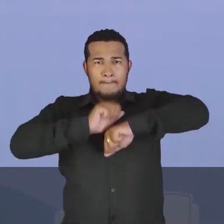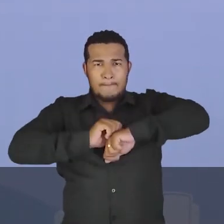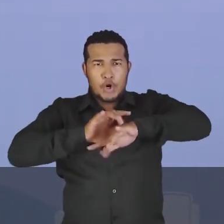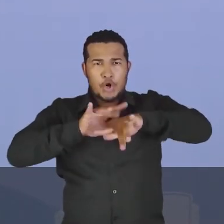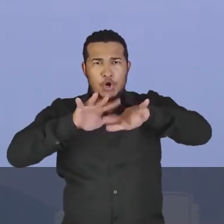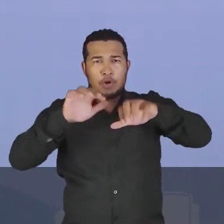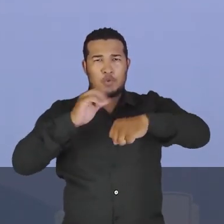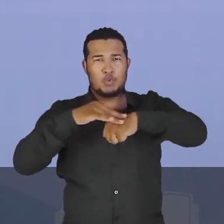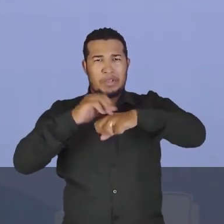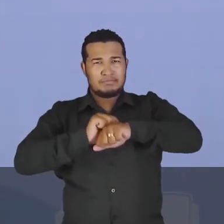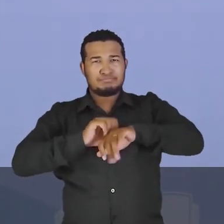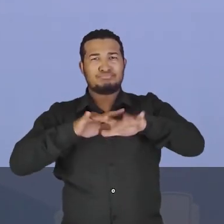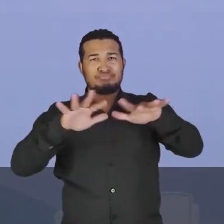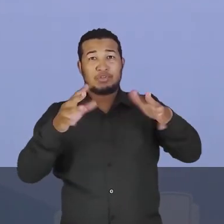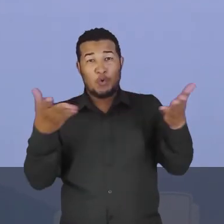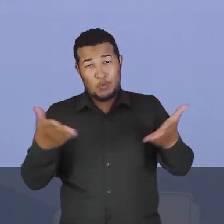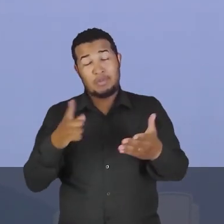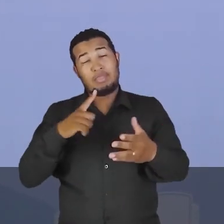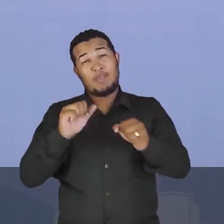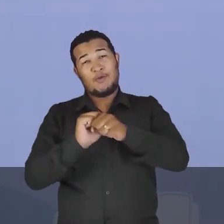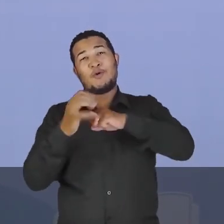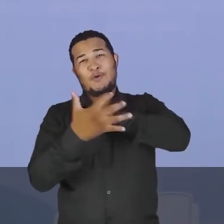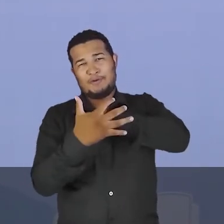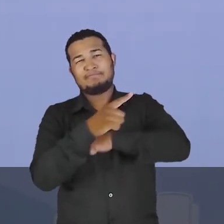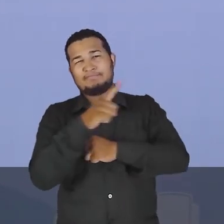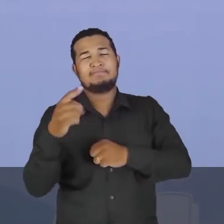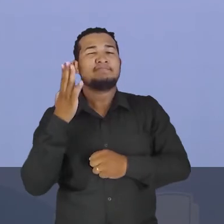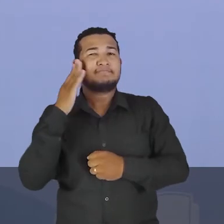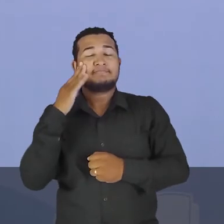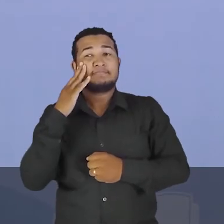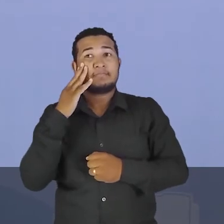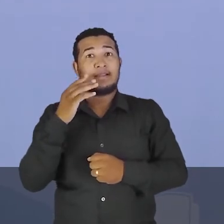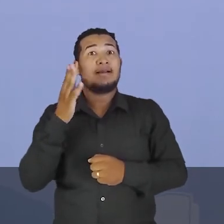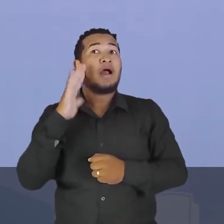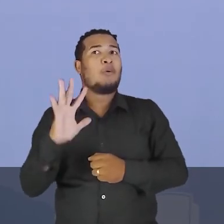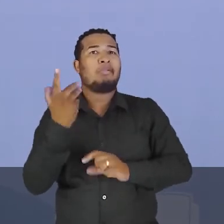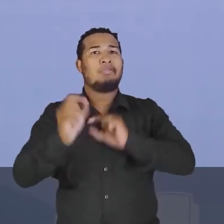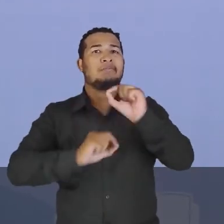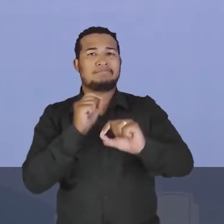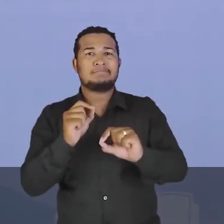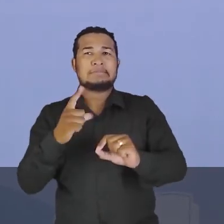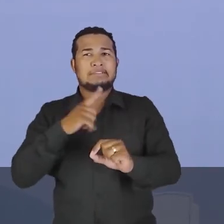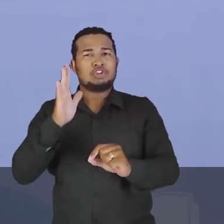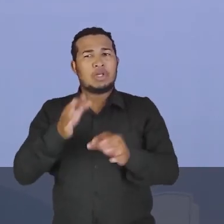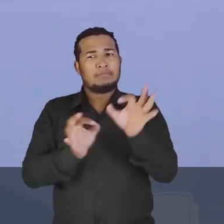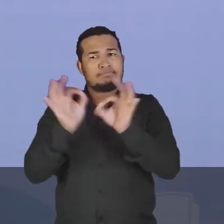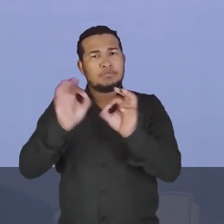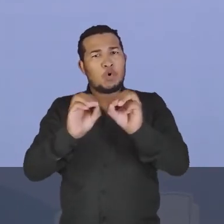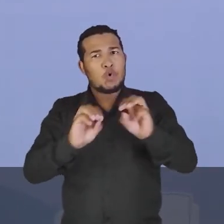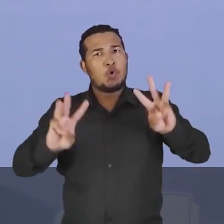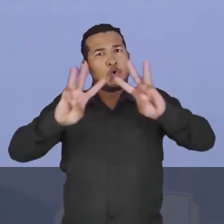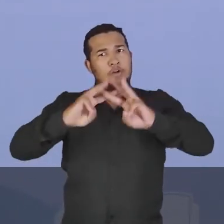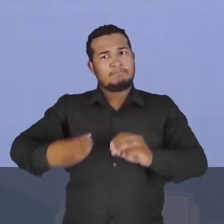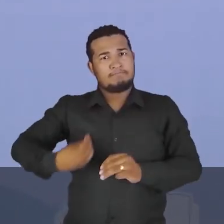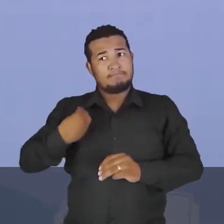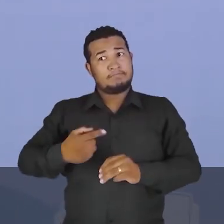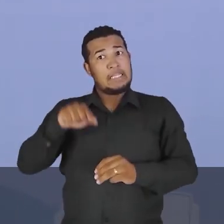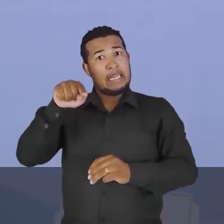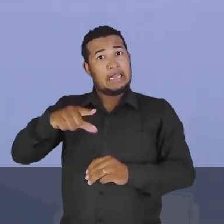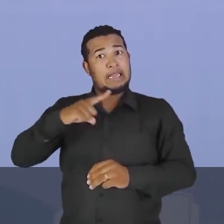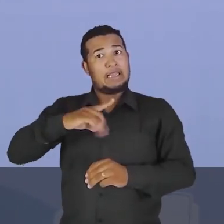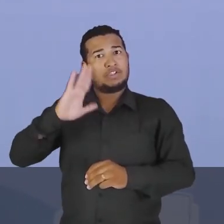aqui para citar a pandemia do coronavírus. A gente tem, o que acontece? A gente tem uma organização que ela está lá,